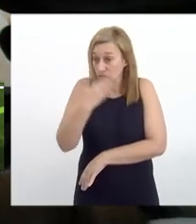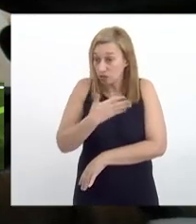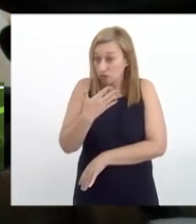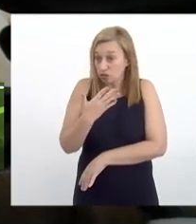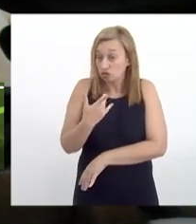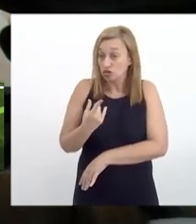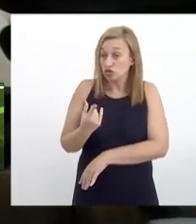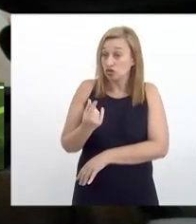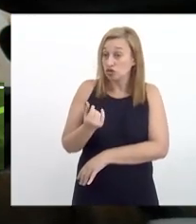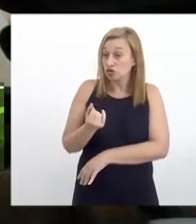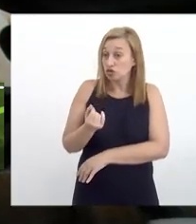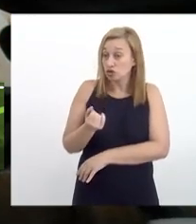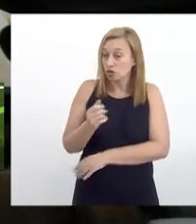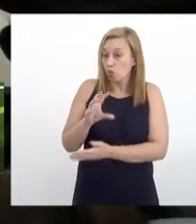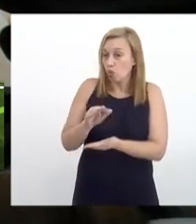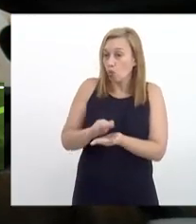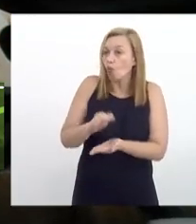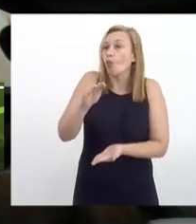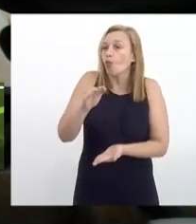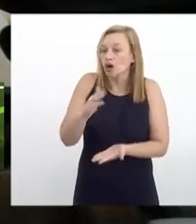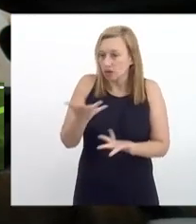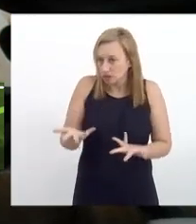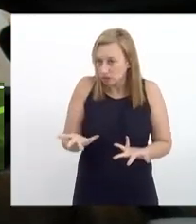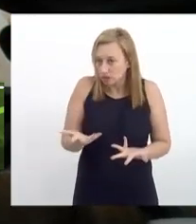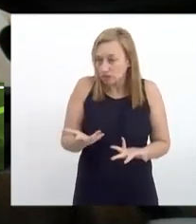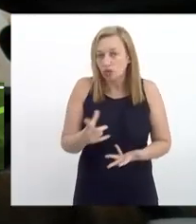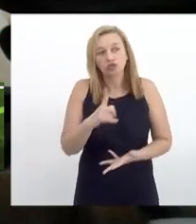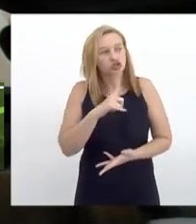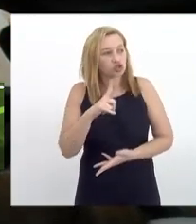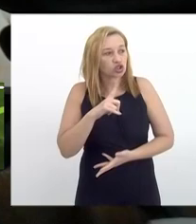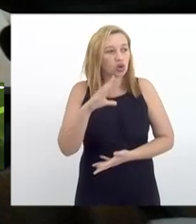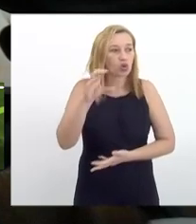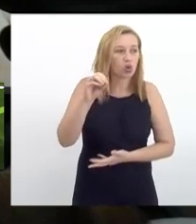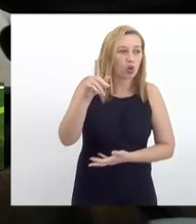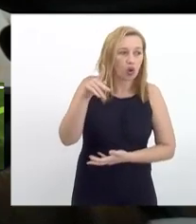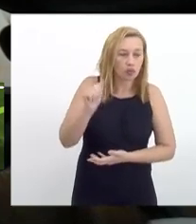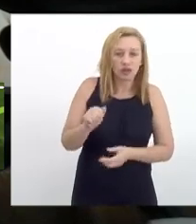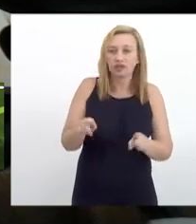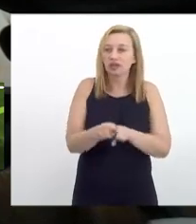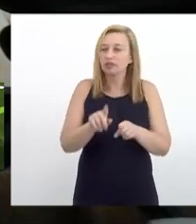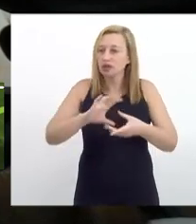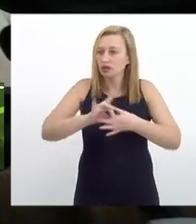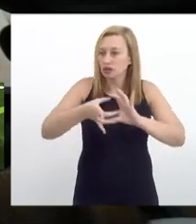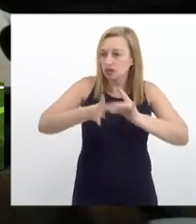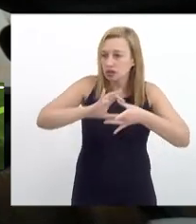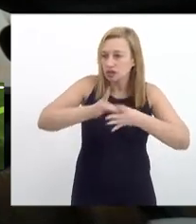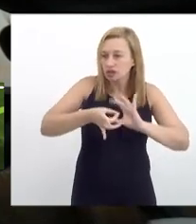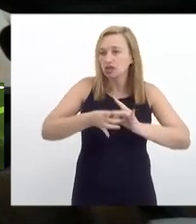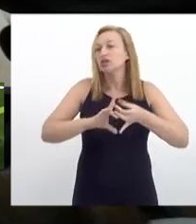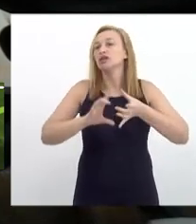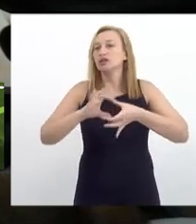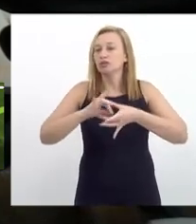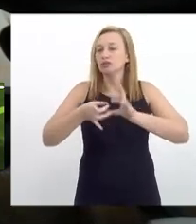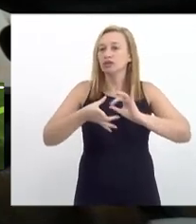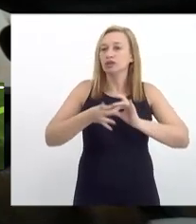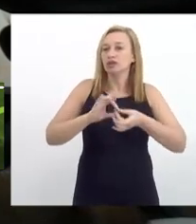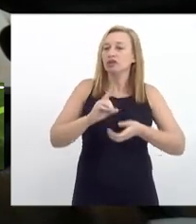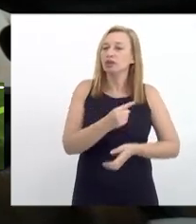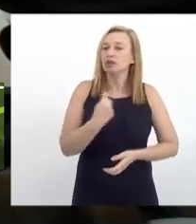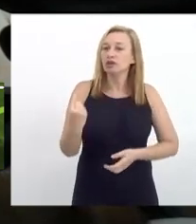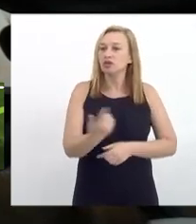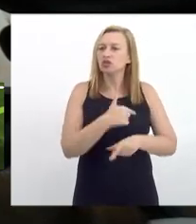gordas, quando tínhamos Copa e Olimpíada, trazer um regime de recuperação fiscal para nós que